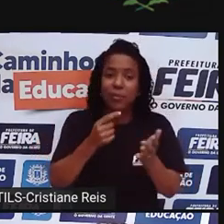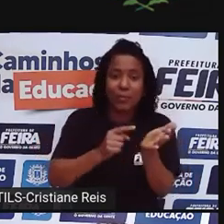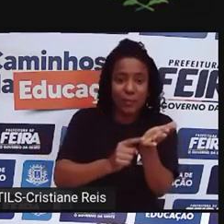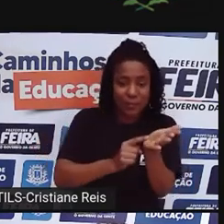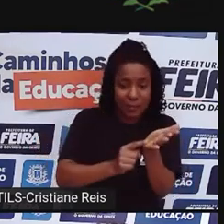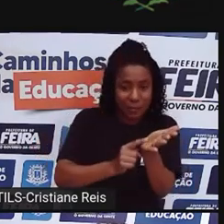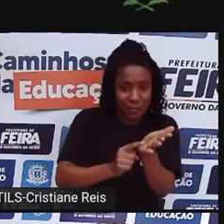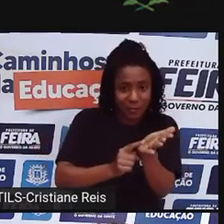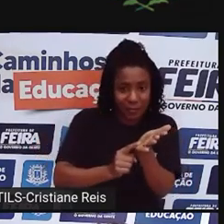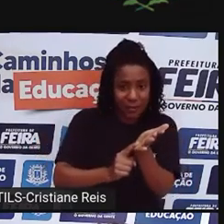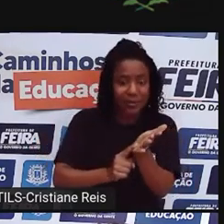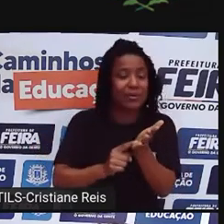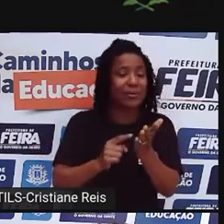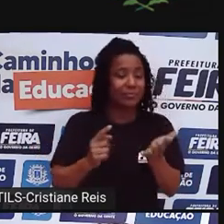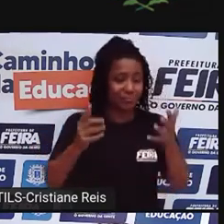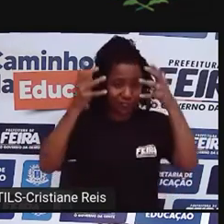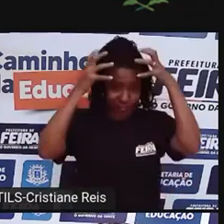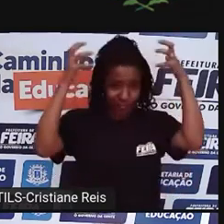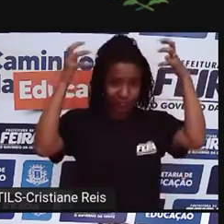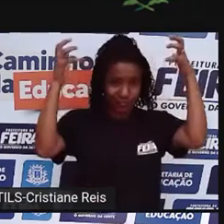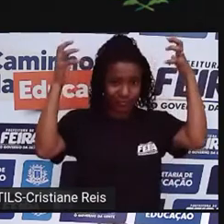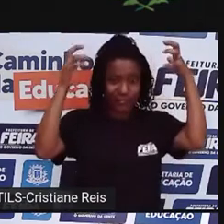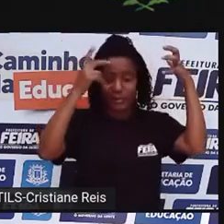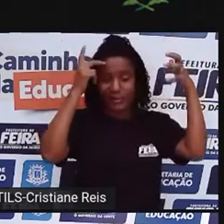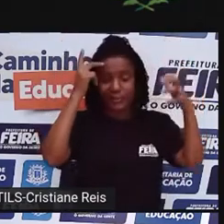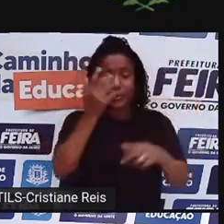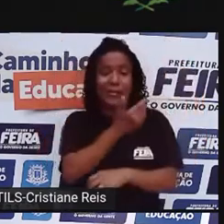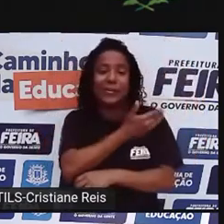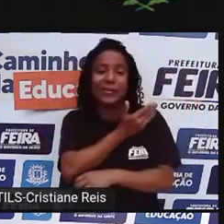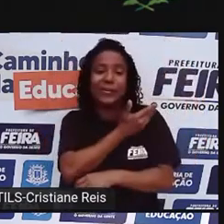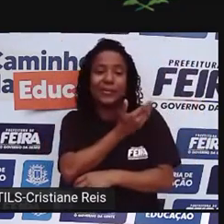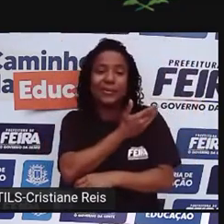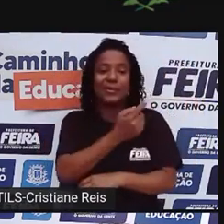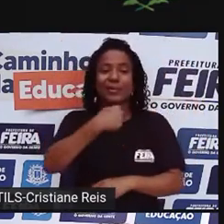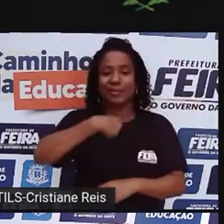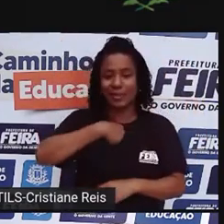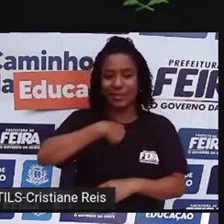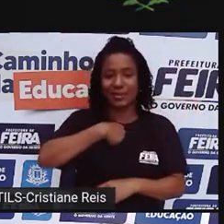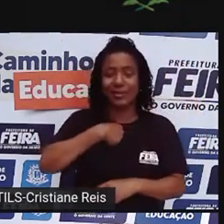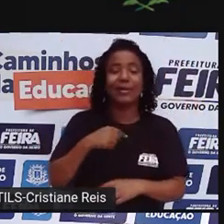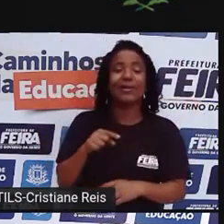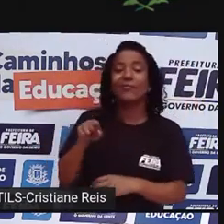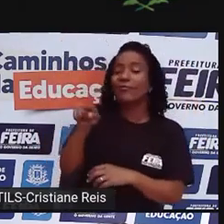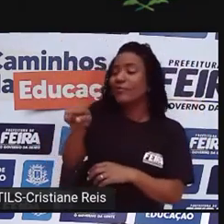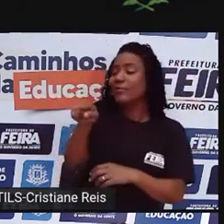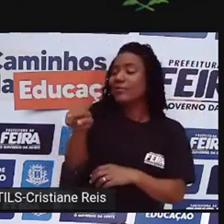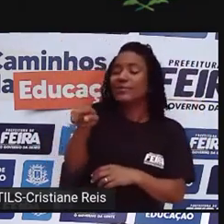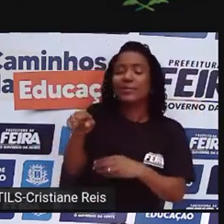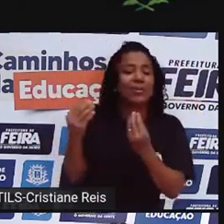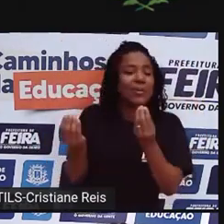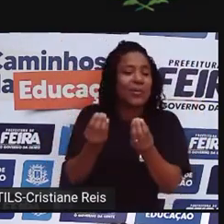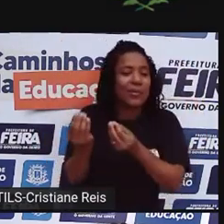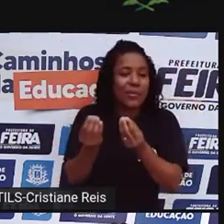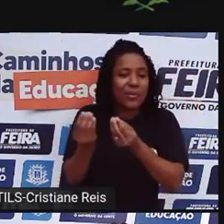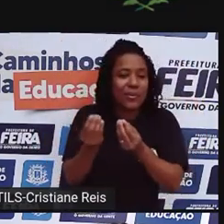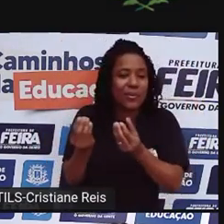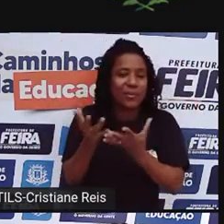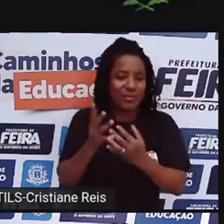particular, imagine, se eu ouvir, né? Como é que isso impacta ali diretamente nas